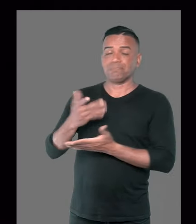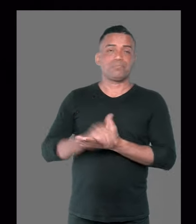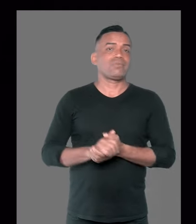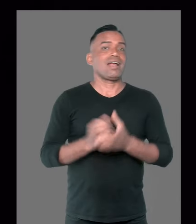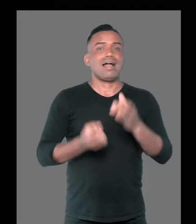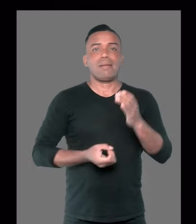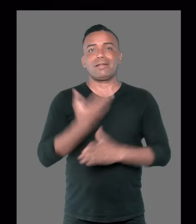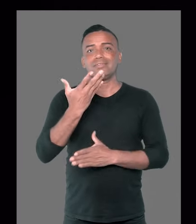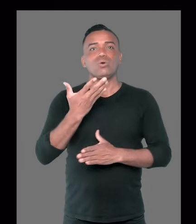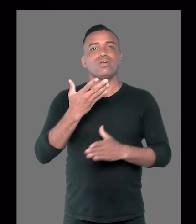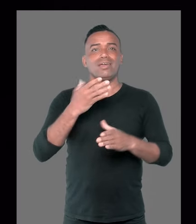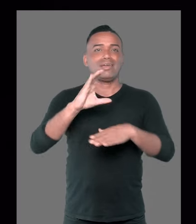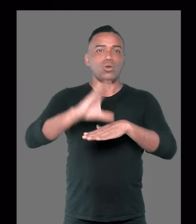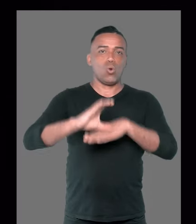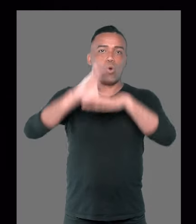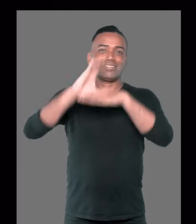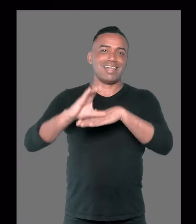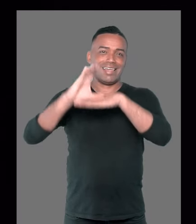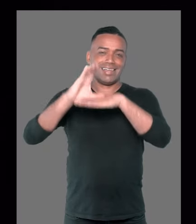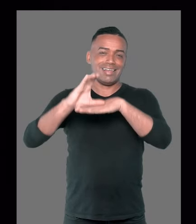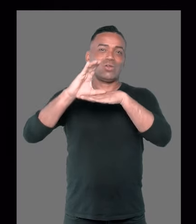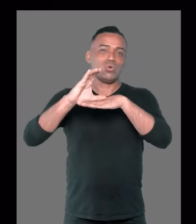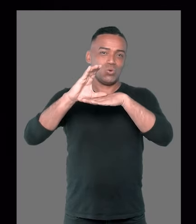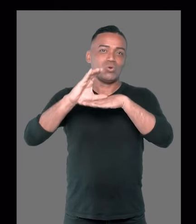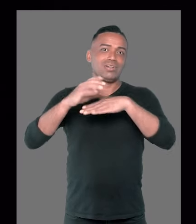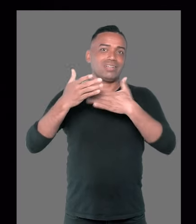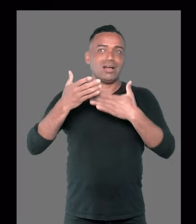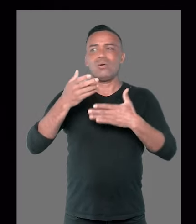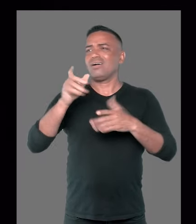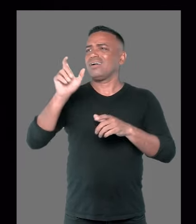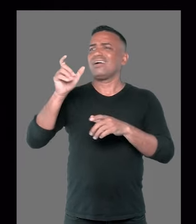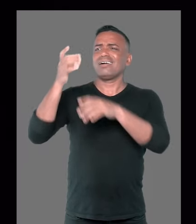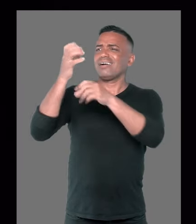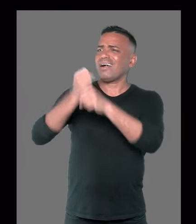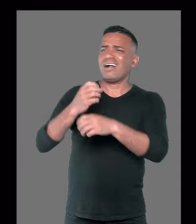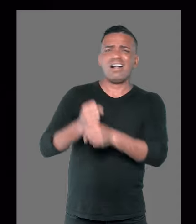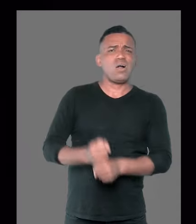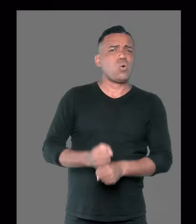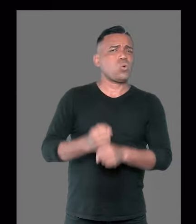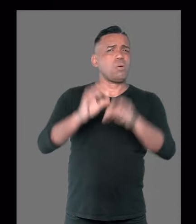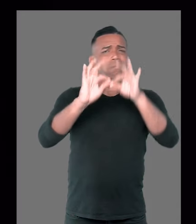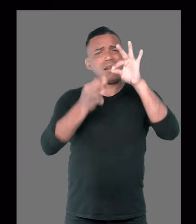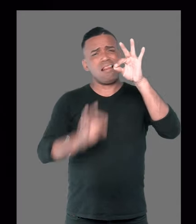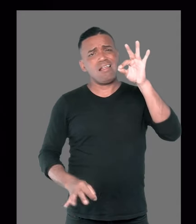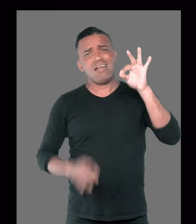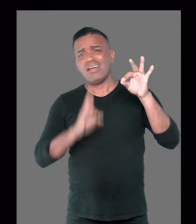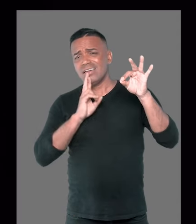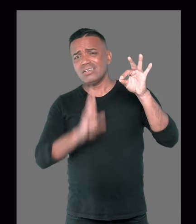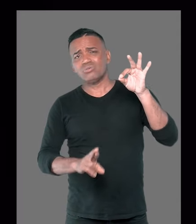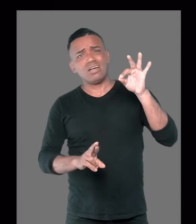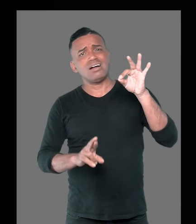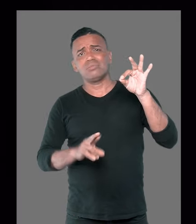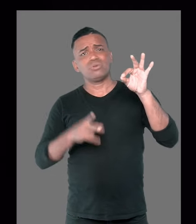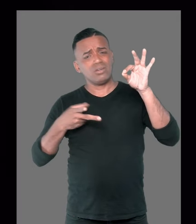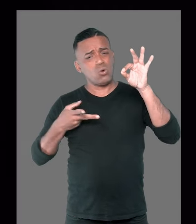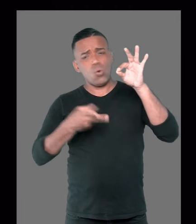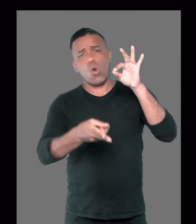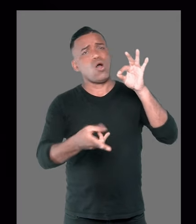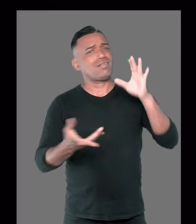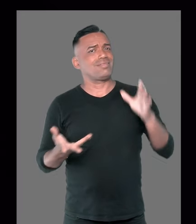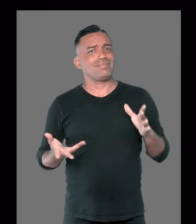aparecer no conselho Entendeu essa conta tá lá e com as pessoas por que que essa conta é tão grande onde é que tá o resultado dela por que que a gente não corta aqui